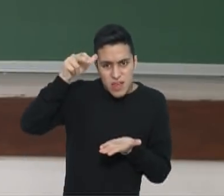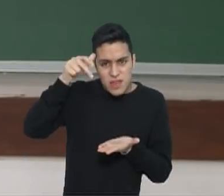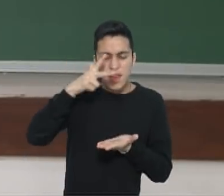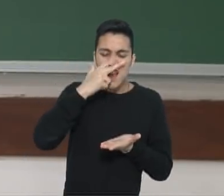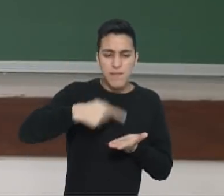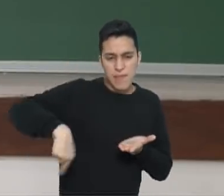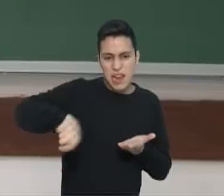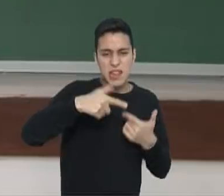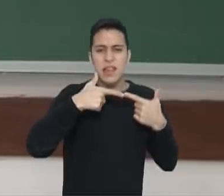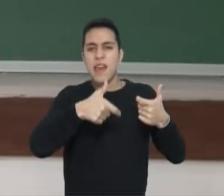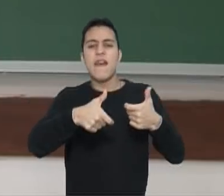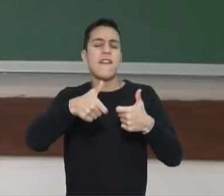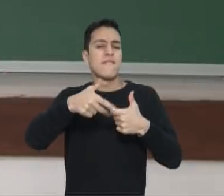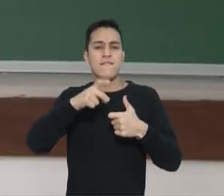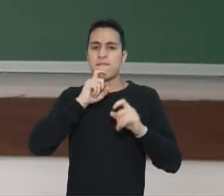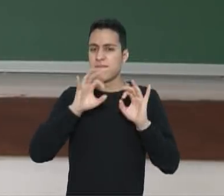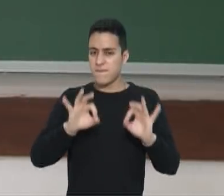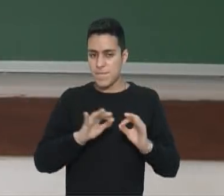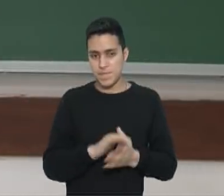da Guerra Fria.